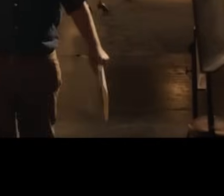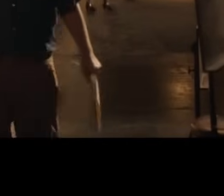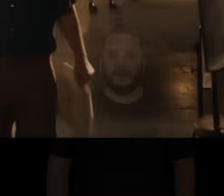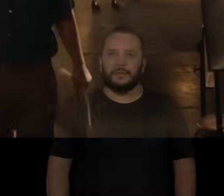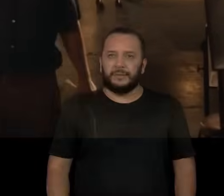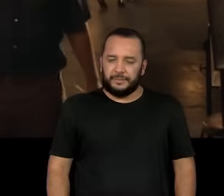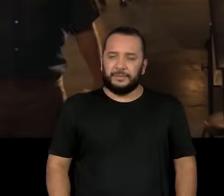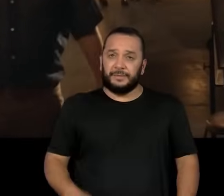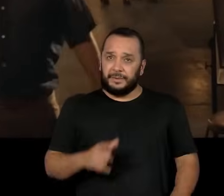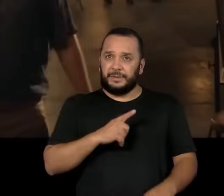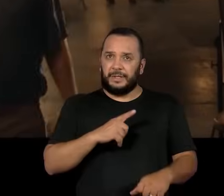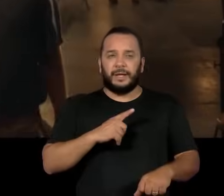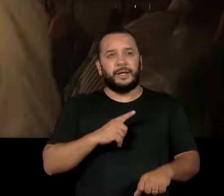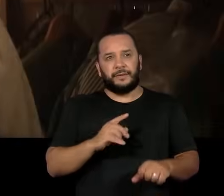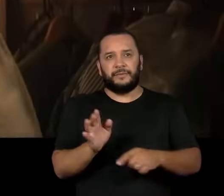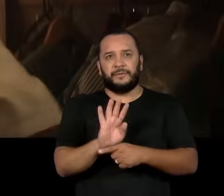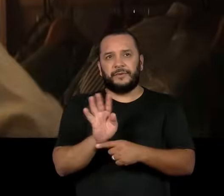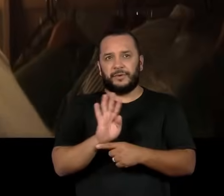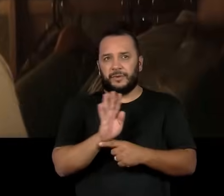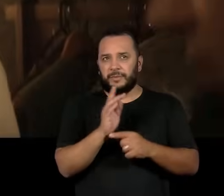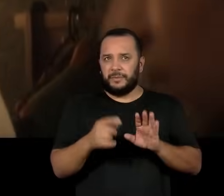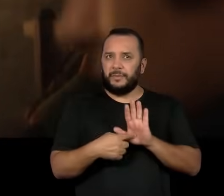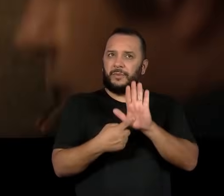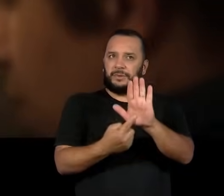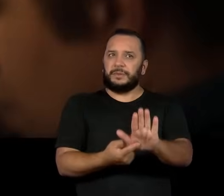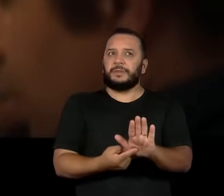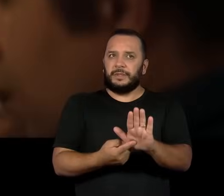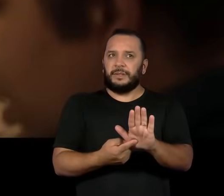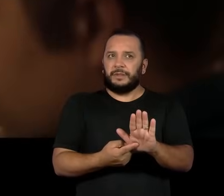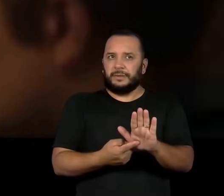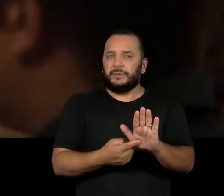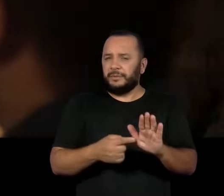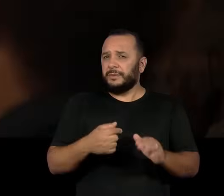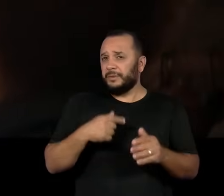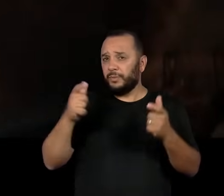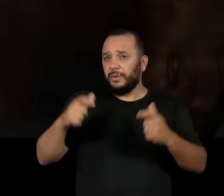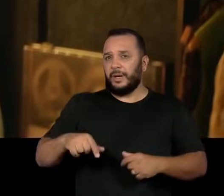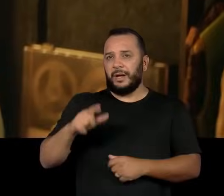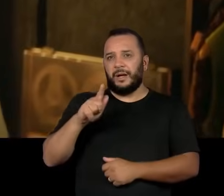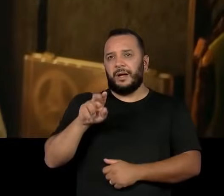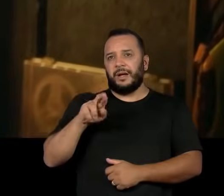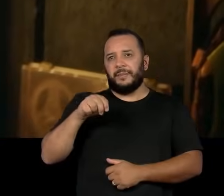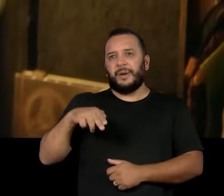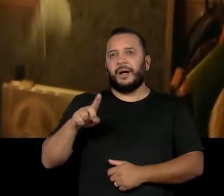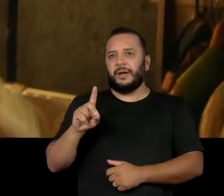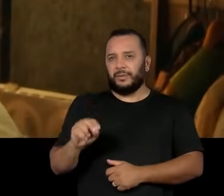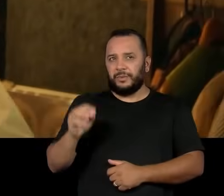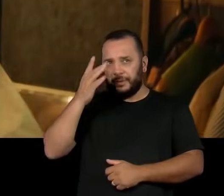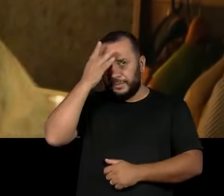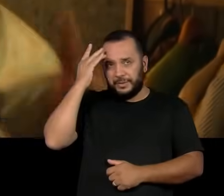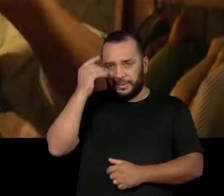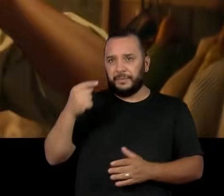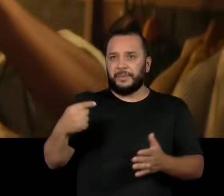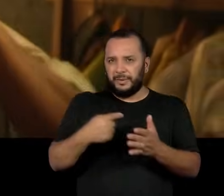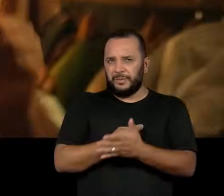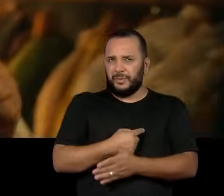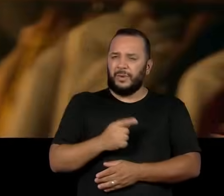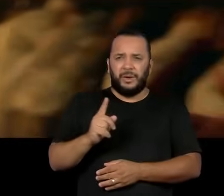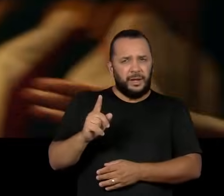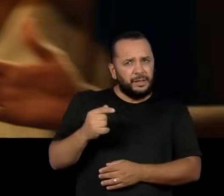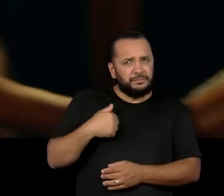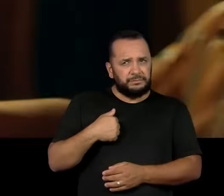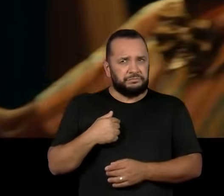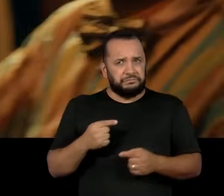Num determinado momento da exibição do filme, acho que em Gramado, alguém questionou né, se aquilo seria didático.